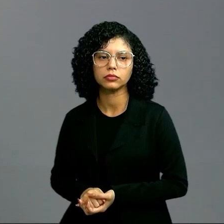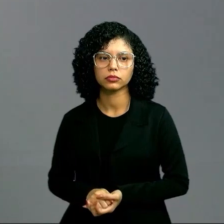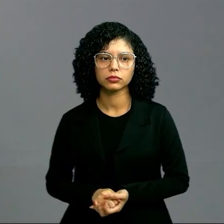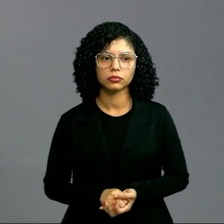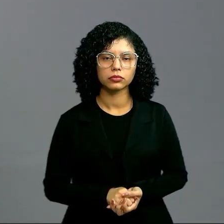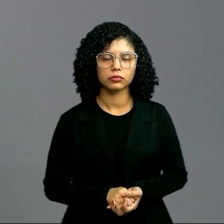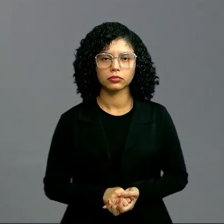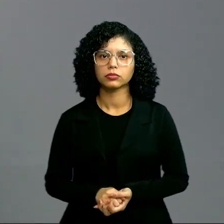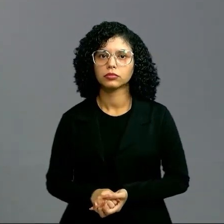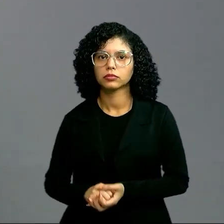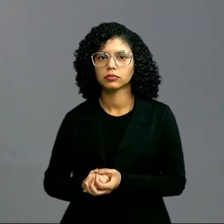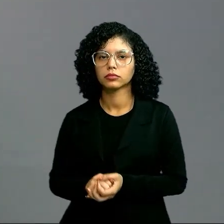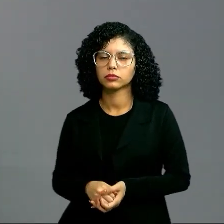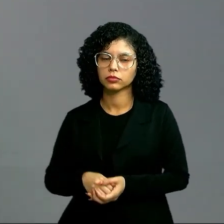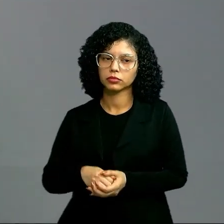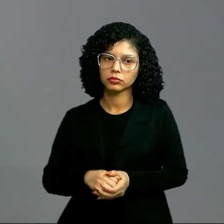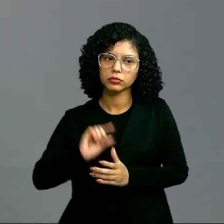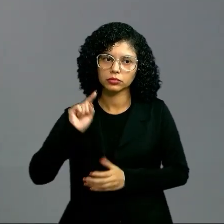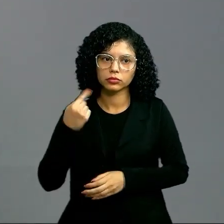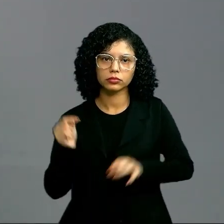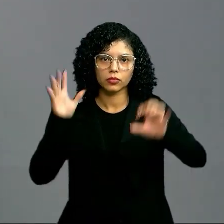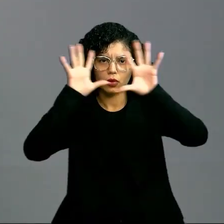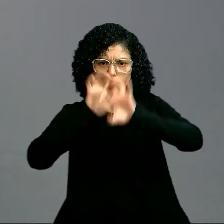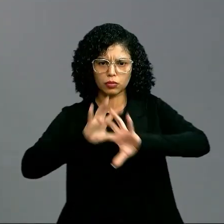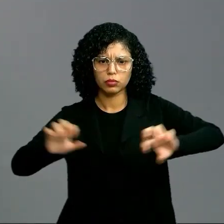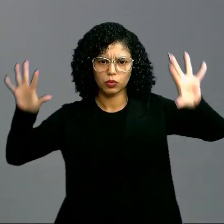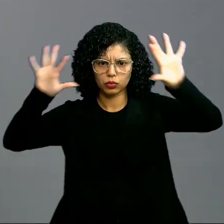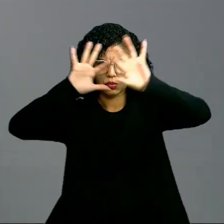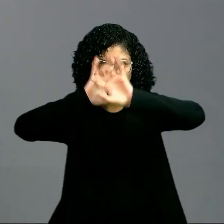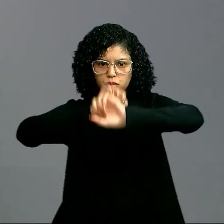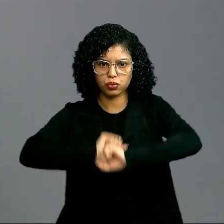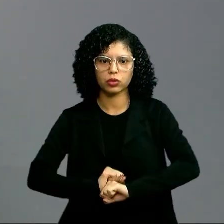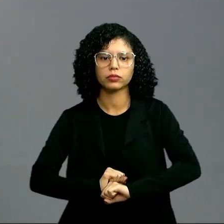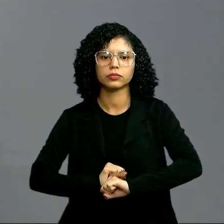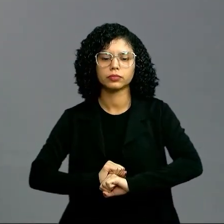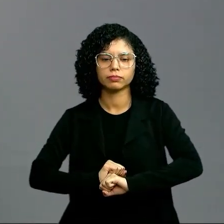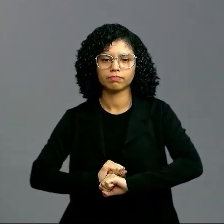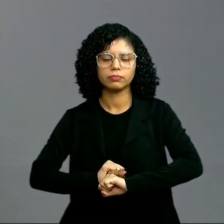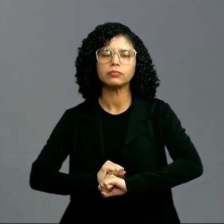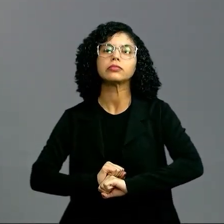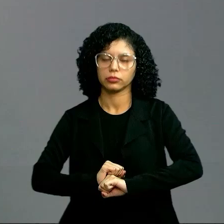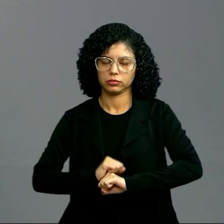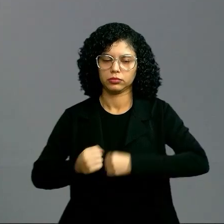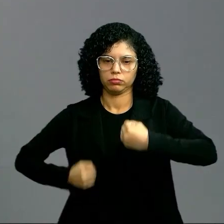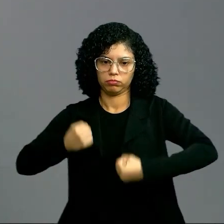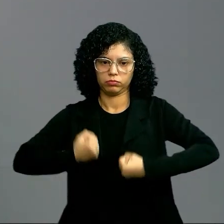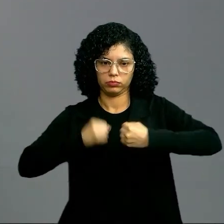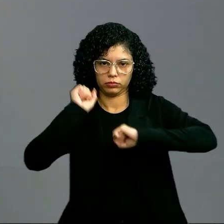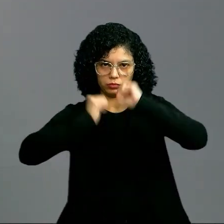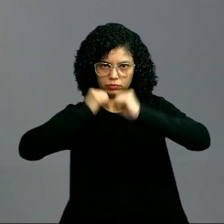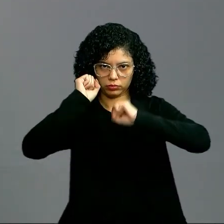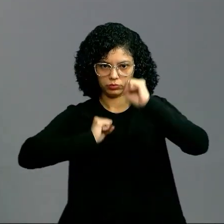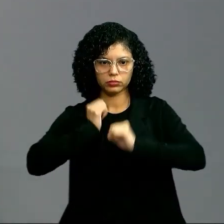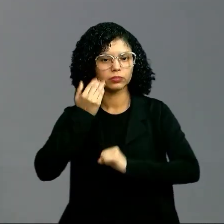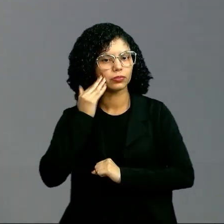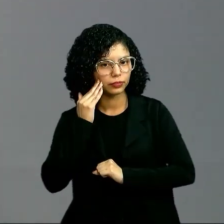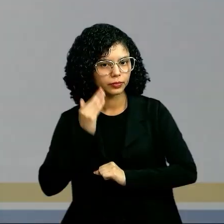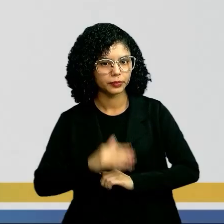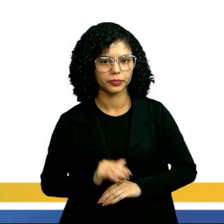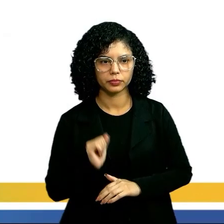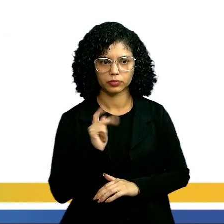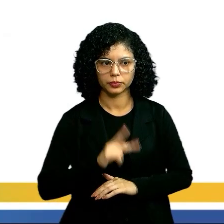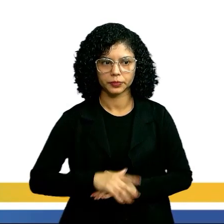tem monóxido de carbono? Naquela fumaça preta dos caminhões, dos carros, das indústrias. Ok?